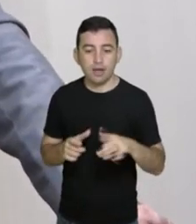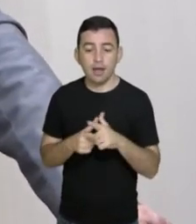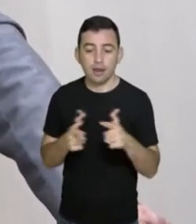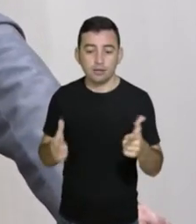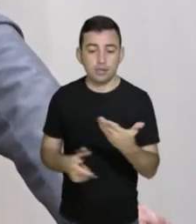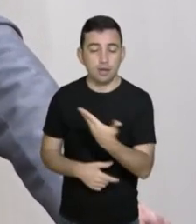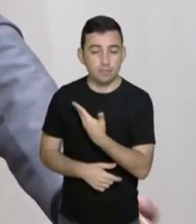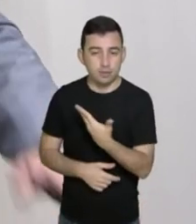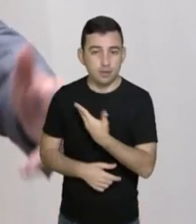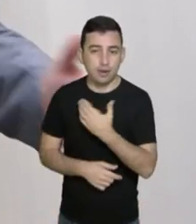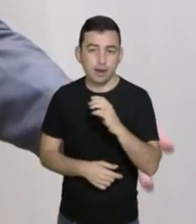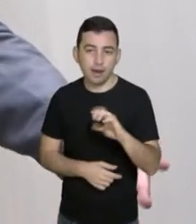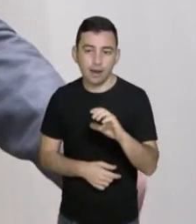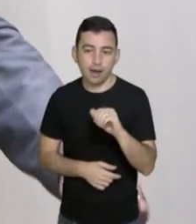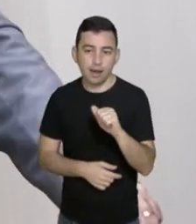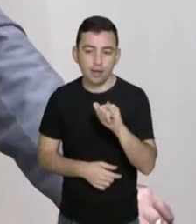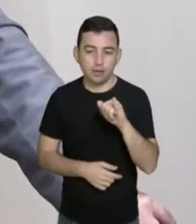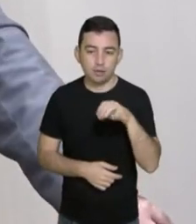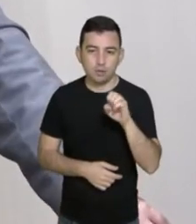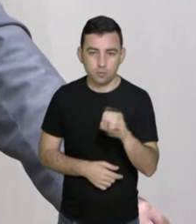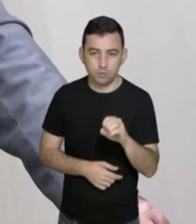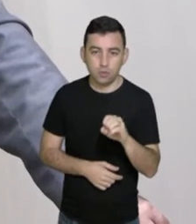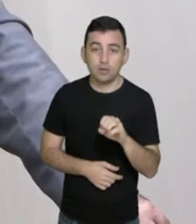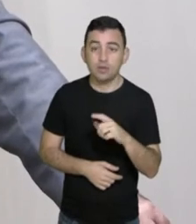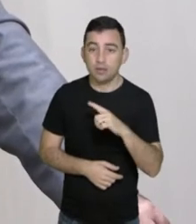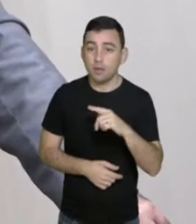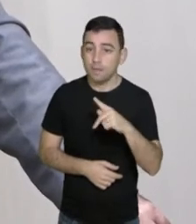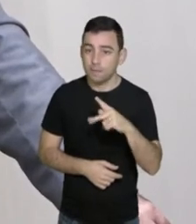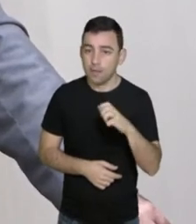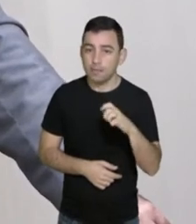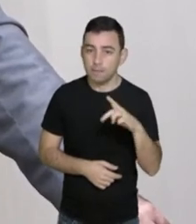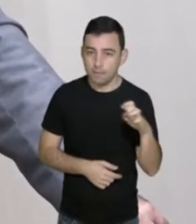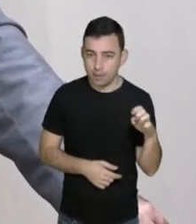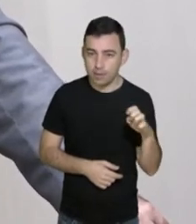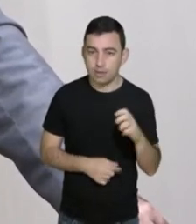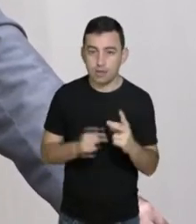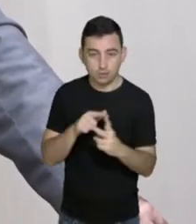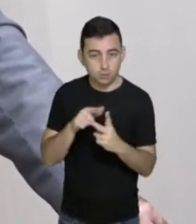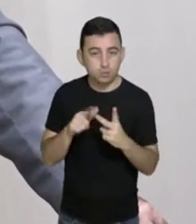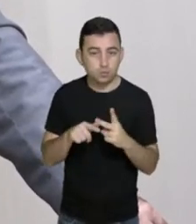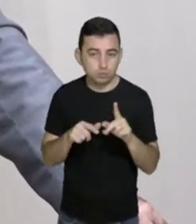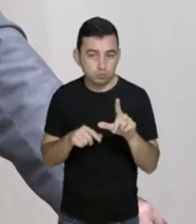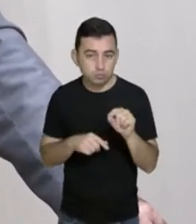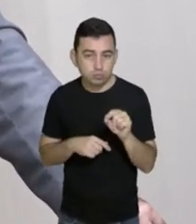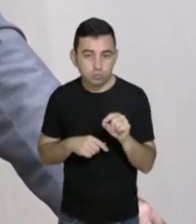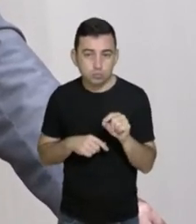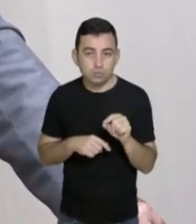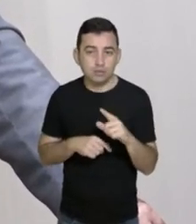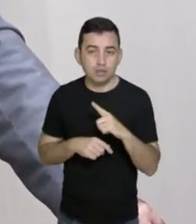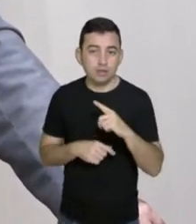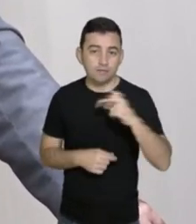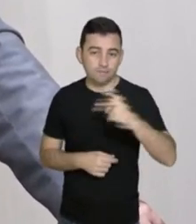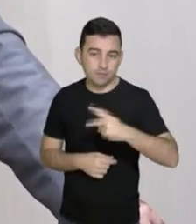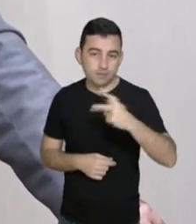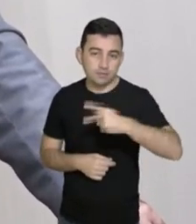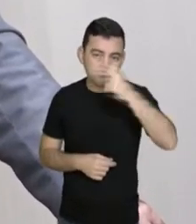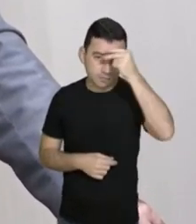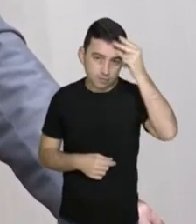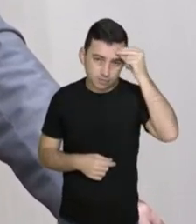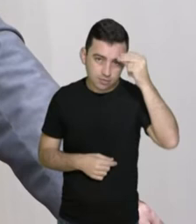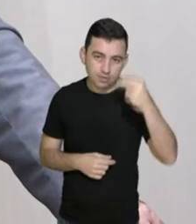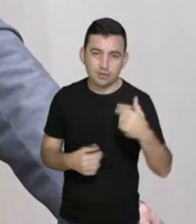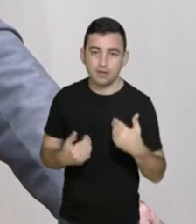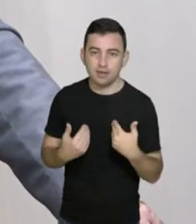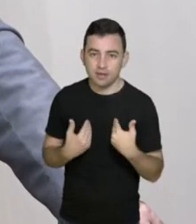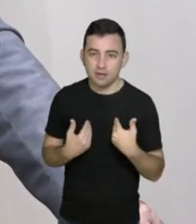Cairu Hack, e o PP, nas 2 eleições, tem a vice-prefeitura. Então fica aqui,